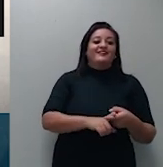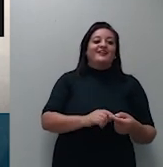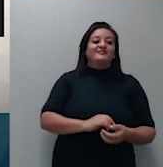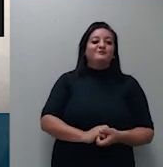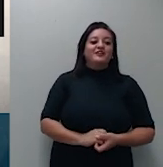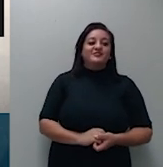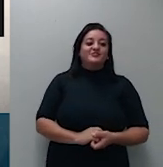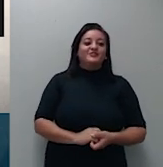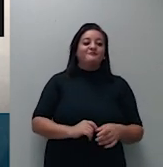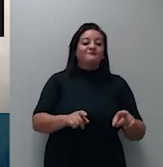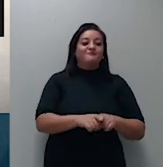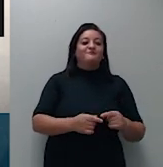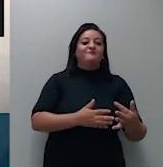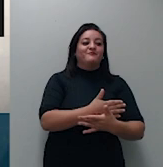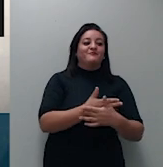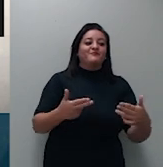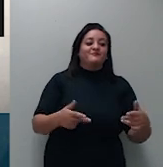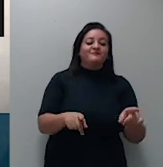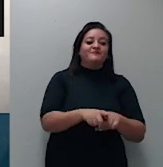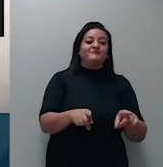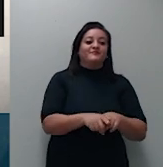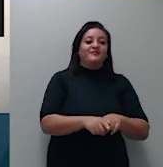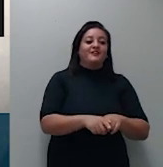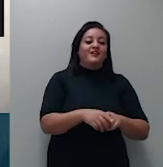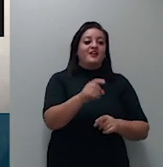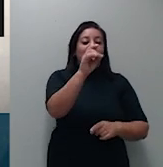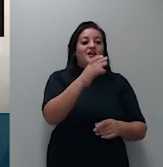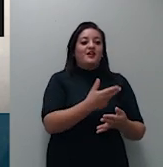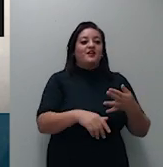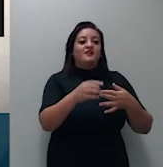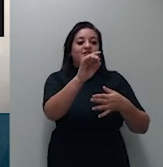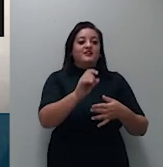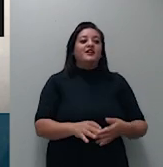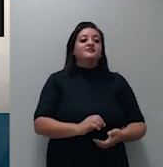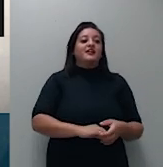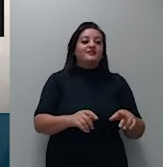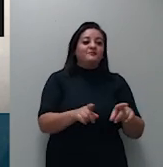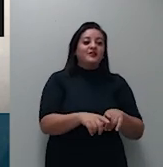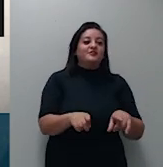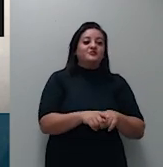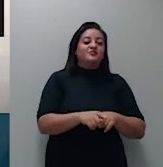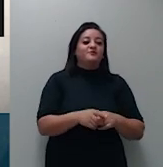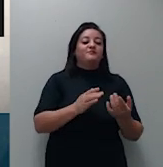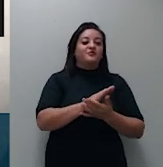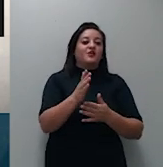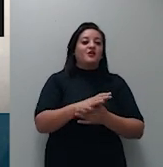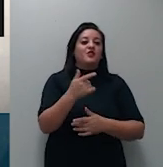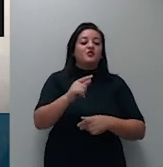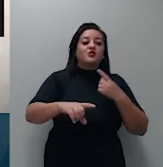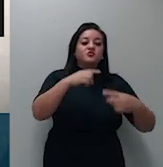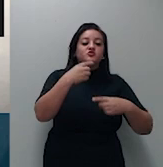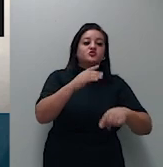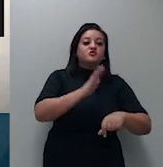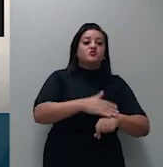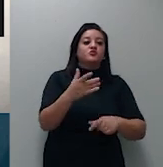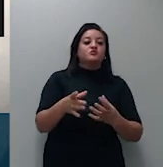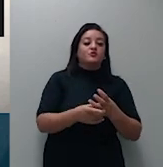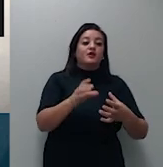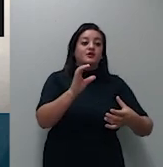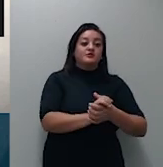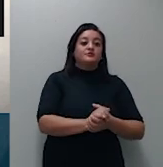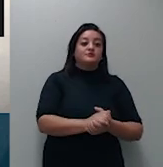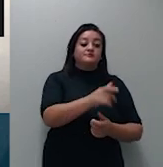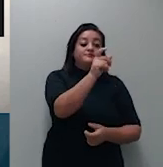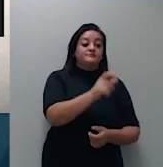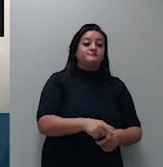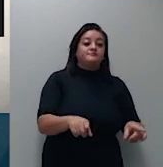no processo do pau de caído o presente recurso especial Igualmente não mais se discute que a união